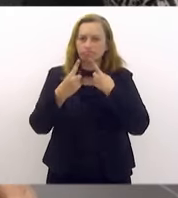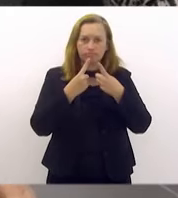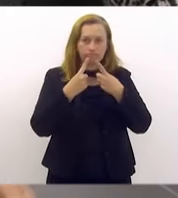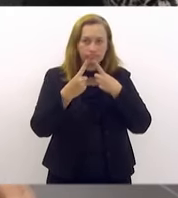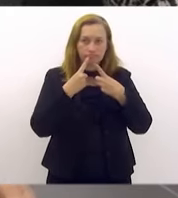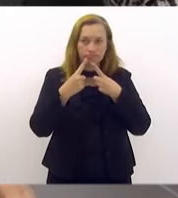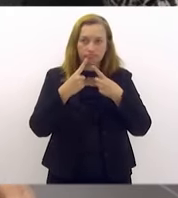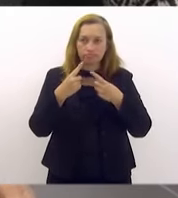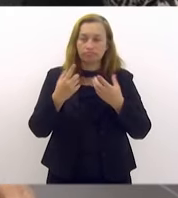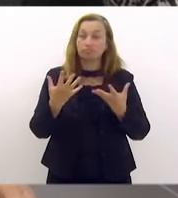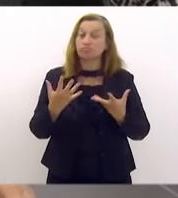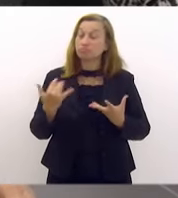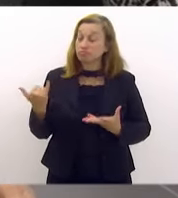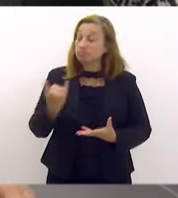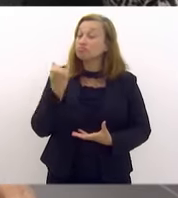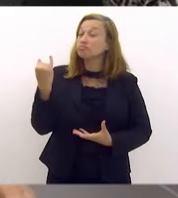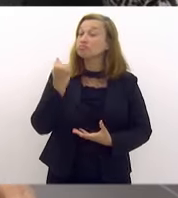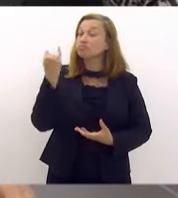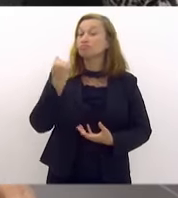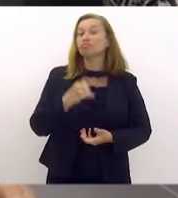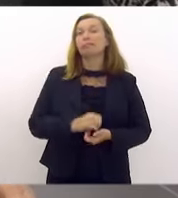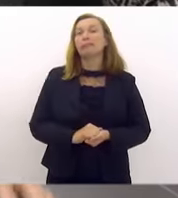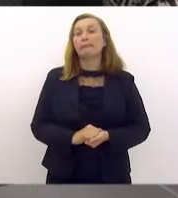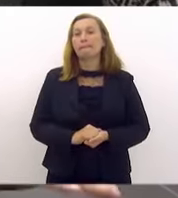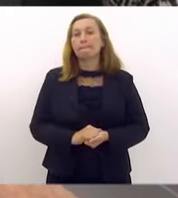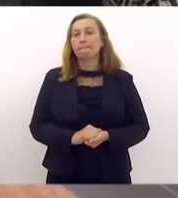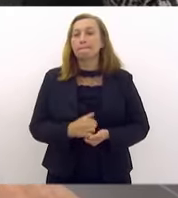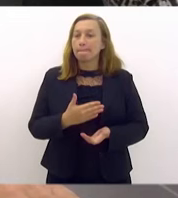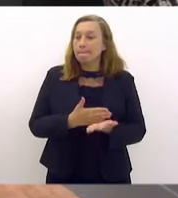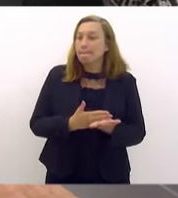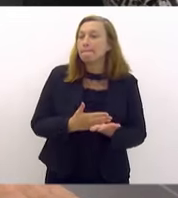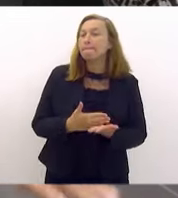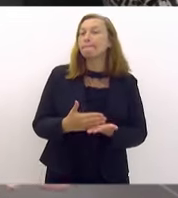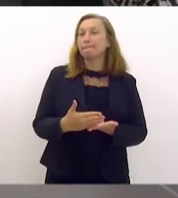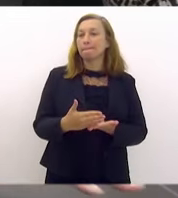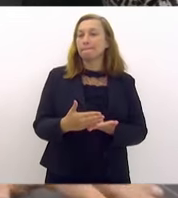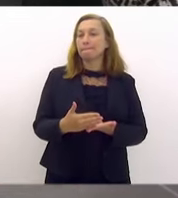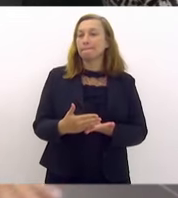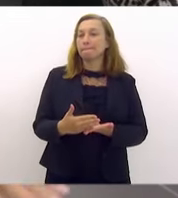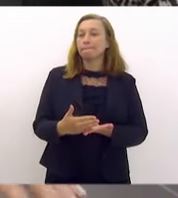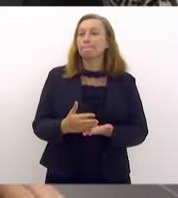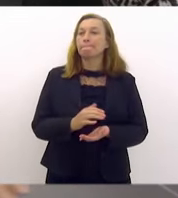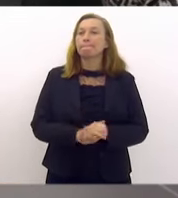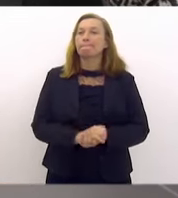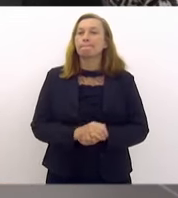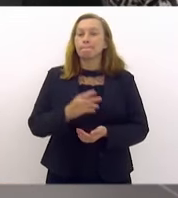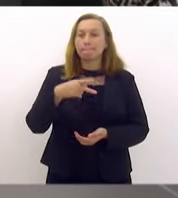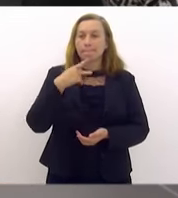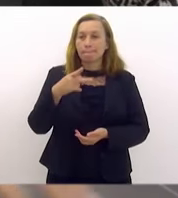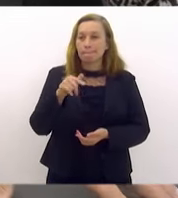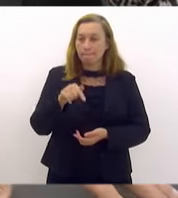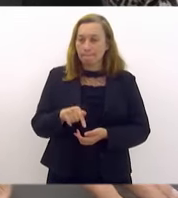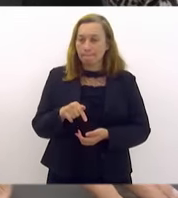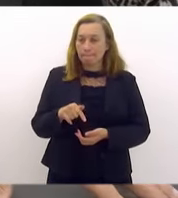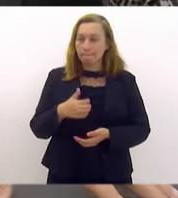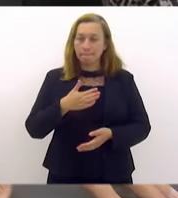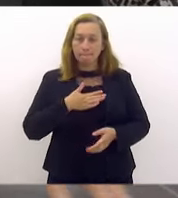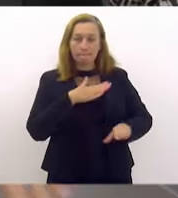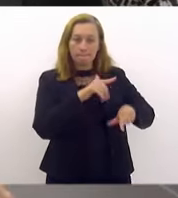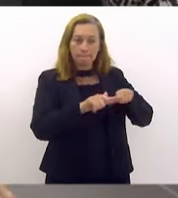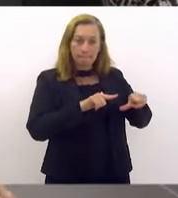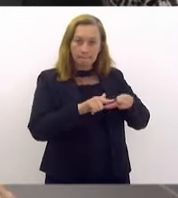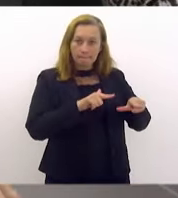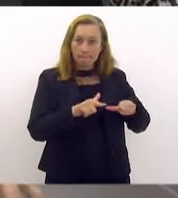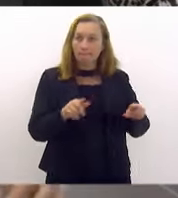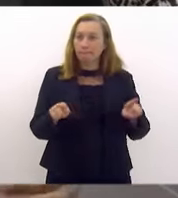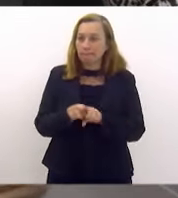extremamente salutar eu vou inicialmente traçar uma distinção aqui entre a minha a d Adriana acho